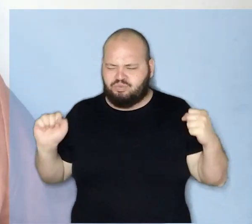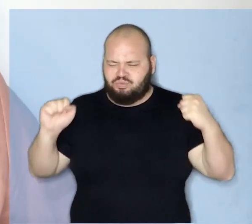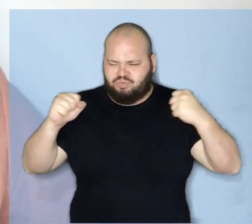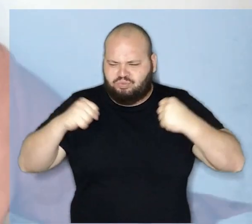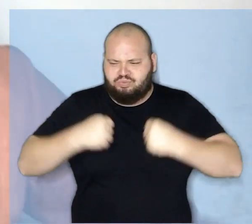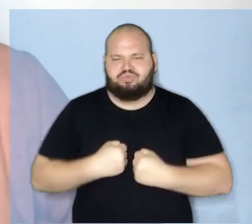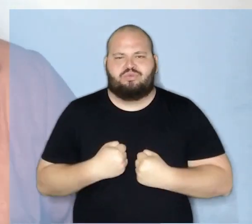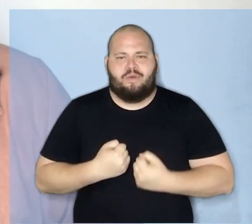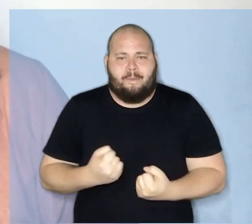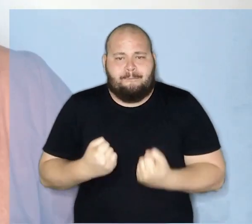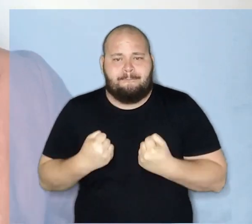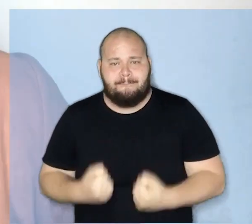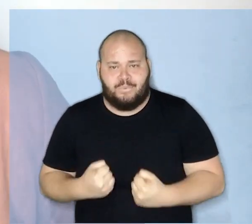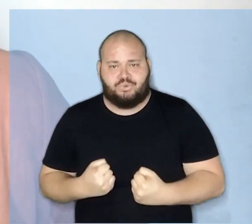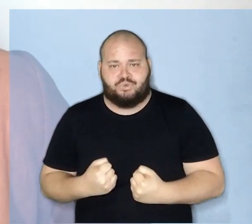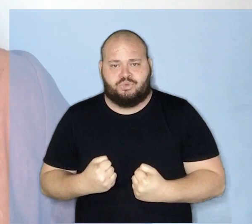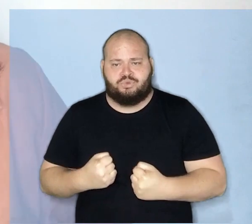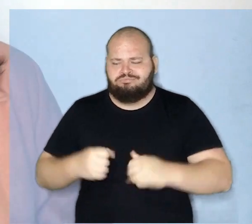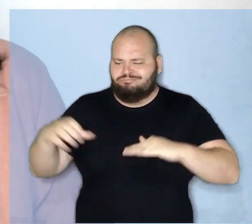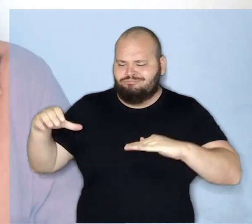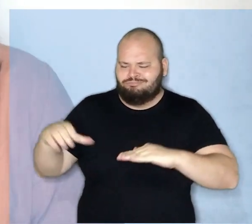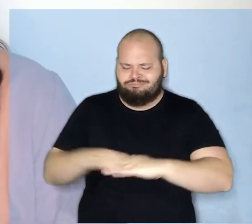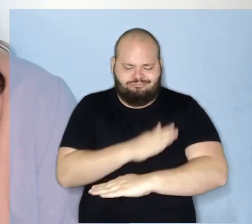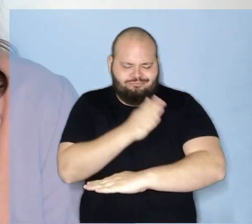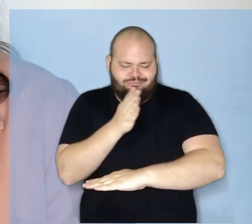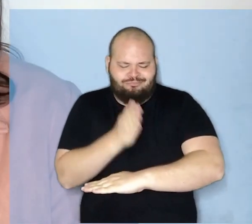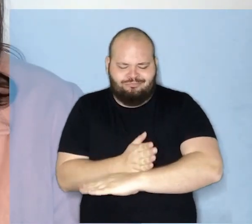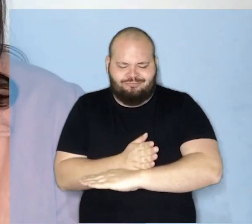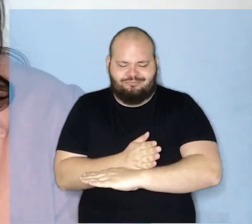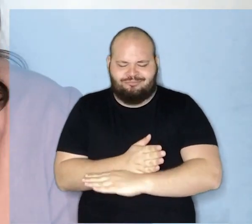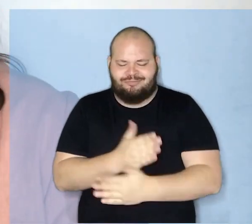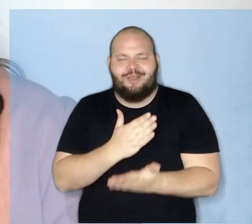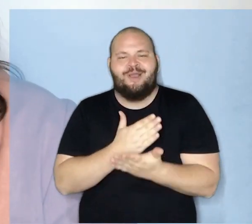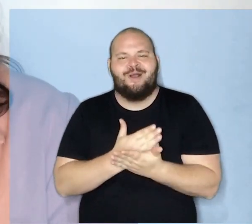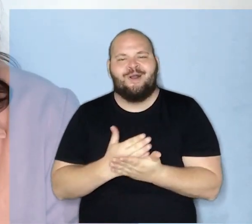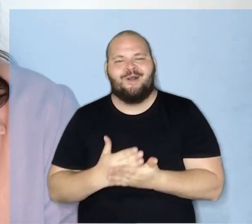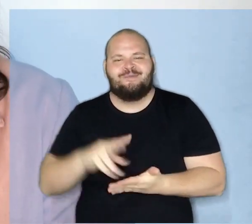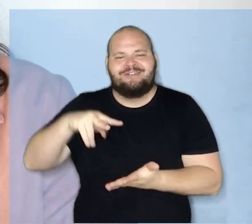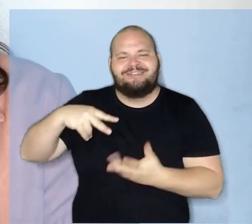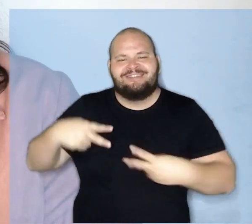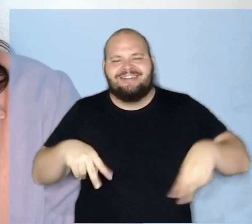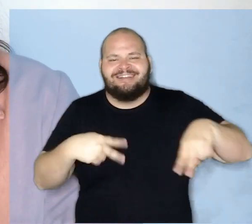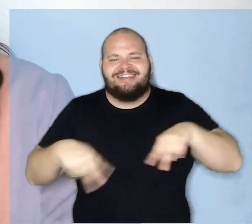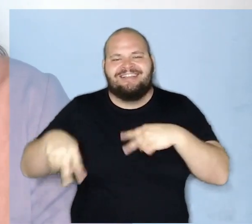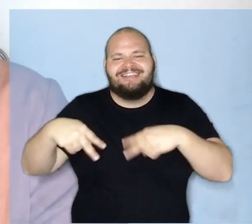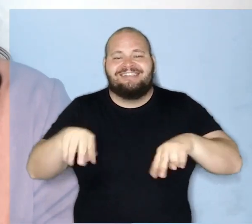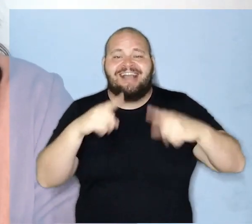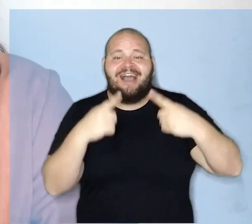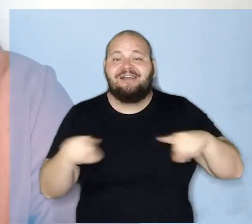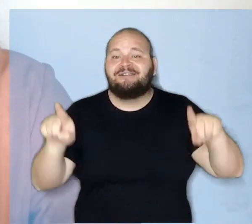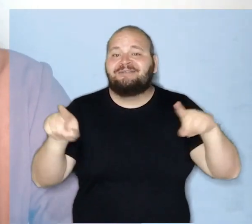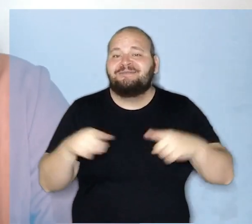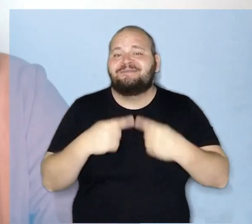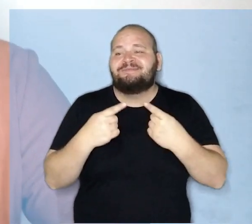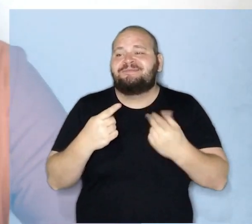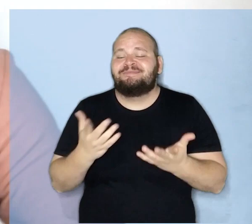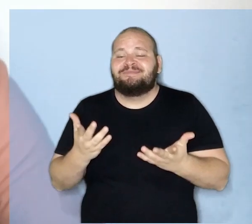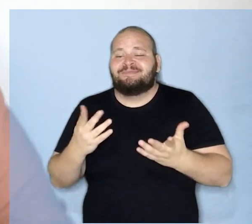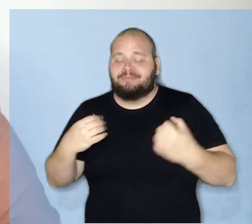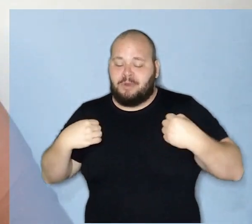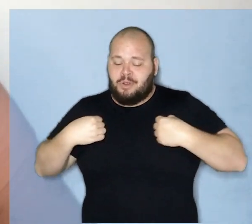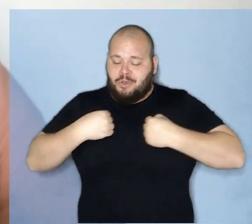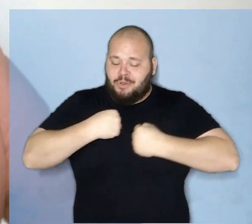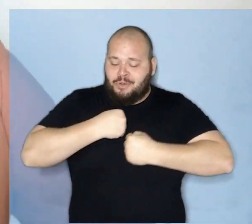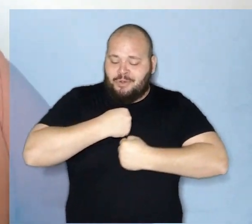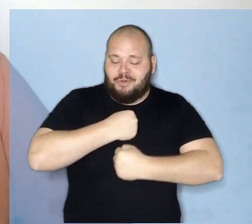bem grossa, calçaram as botinhas e começaram a dançar e cantar uma música assim: roupa